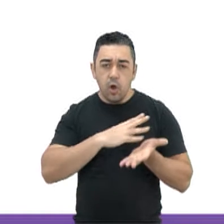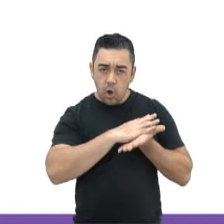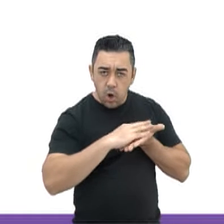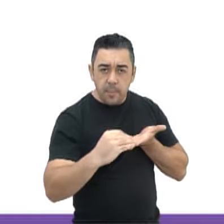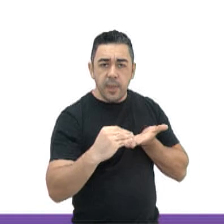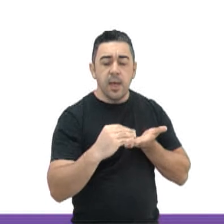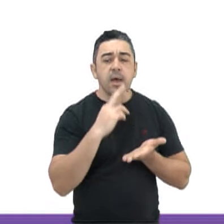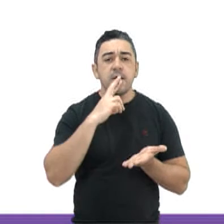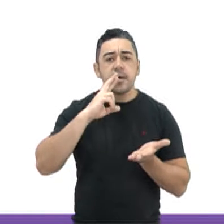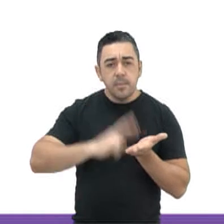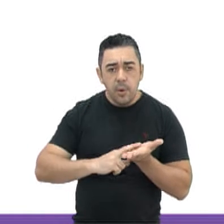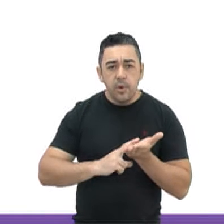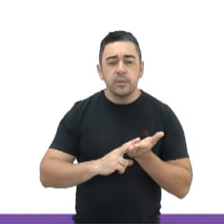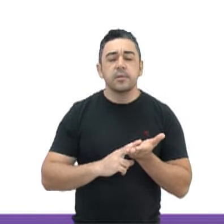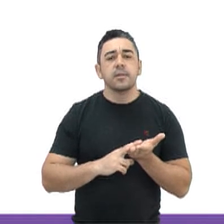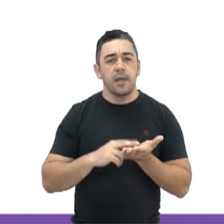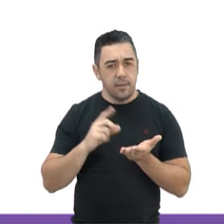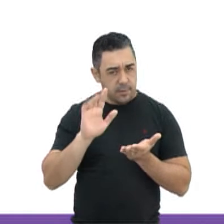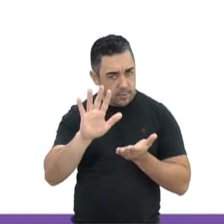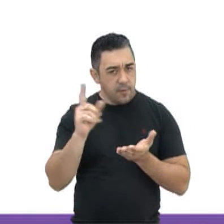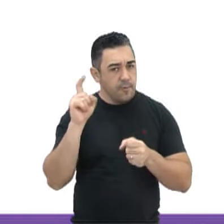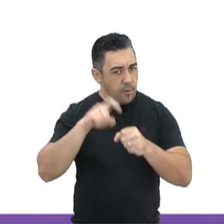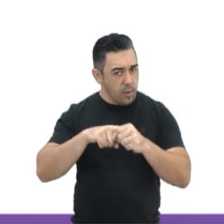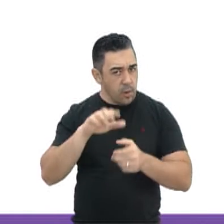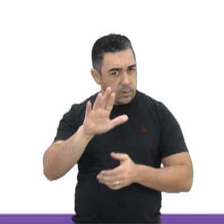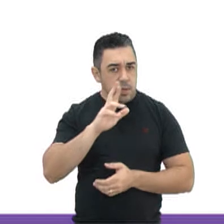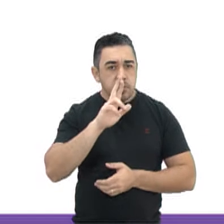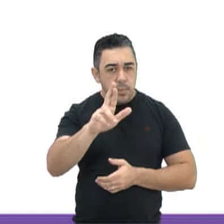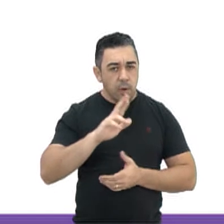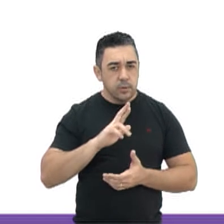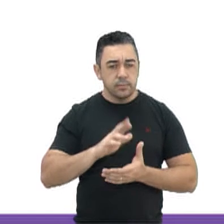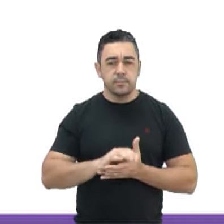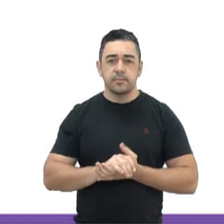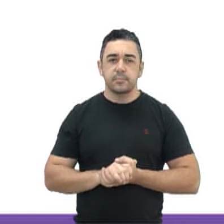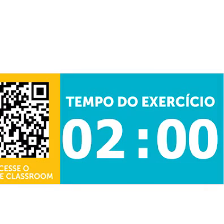copiarem, responderem e logo mais voltamos com a resposta.